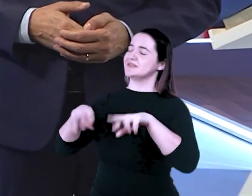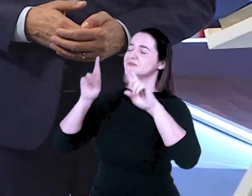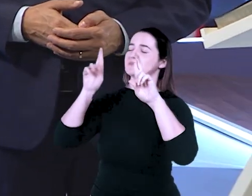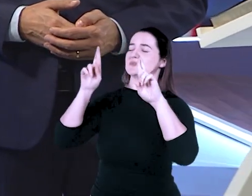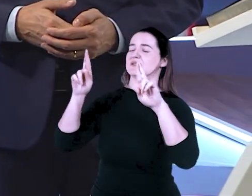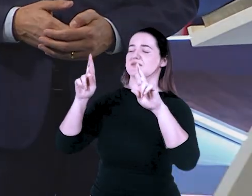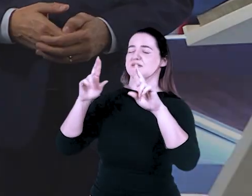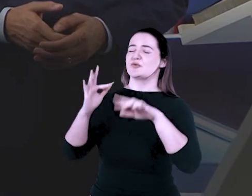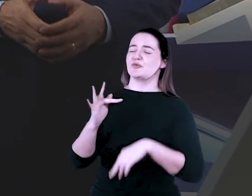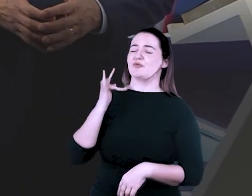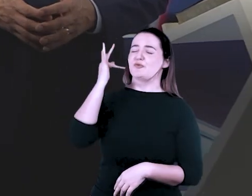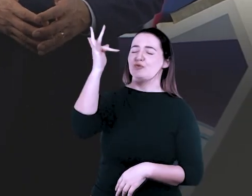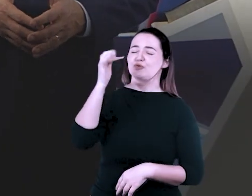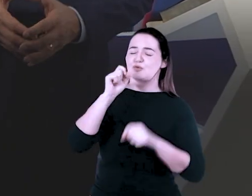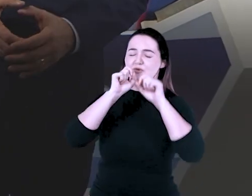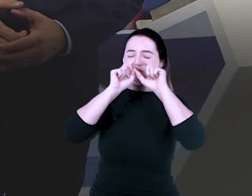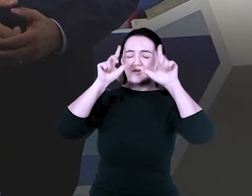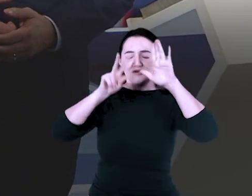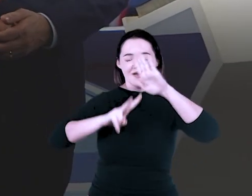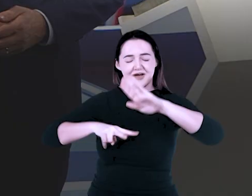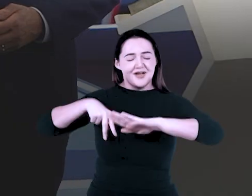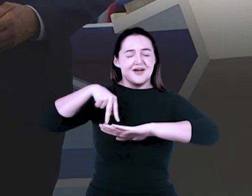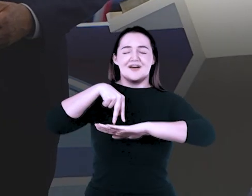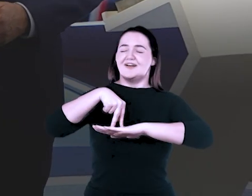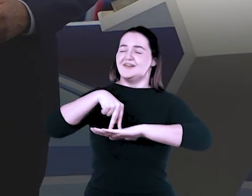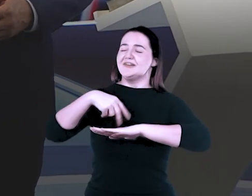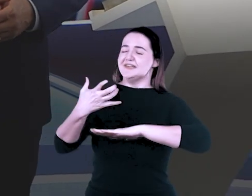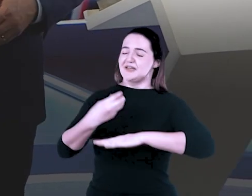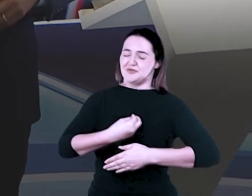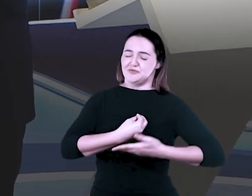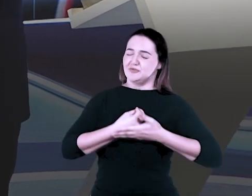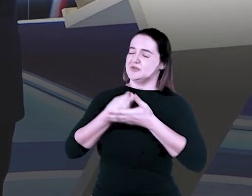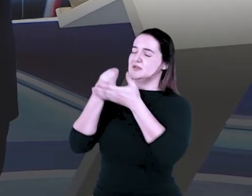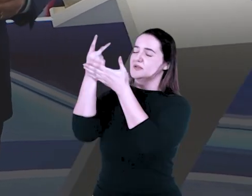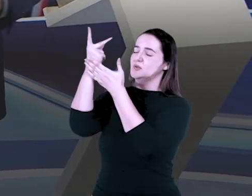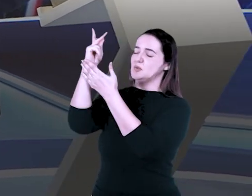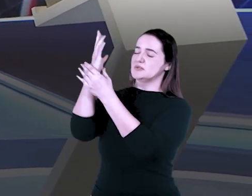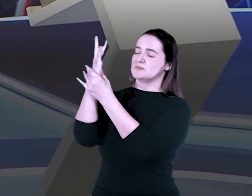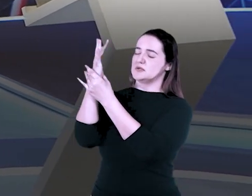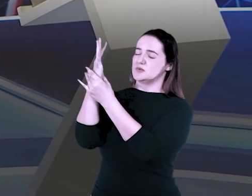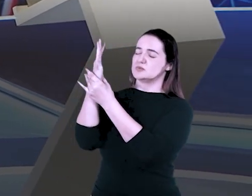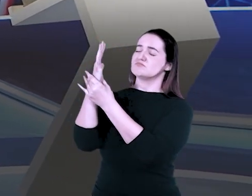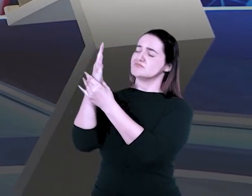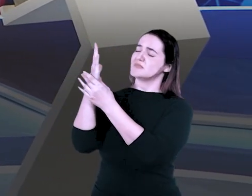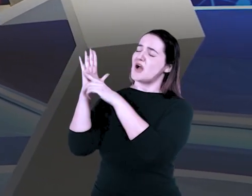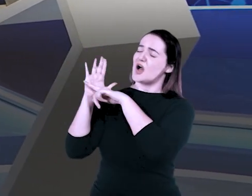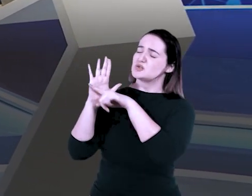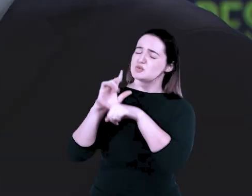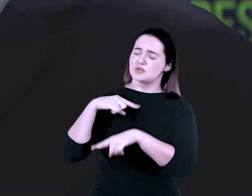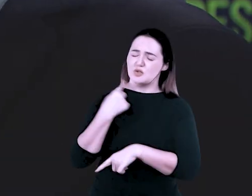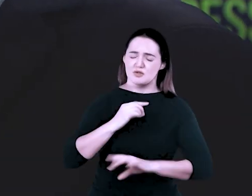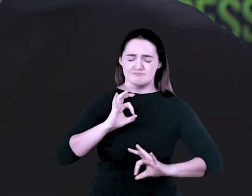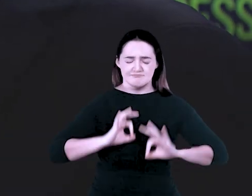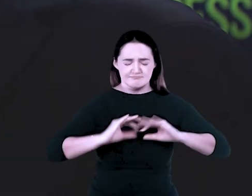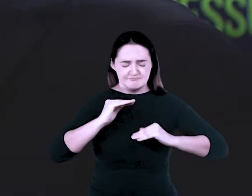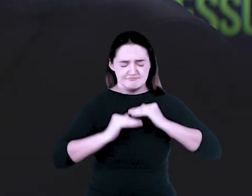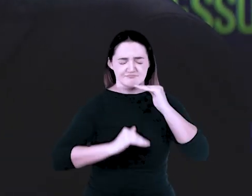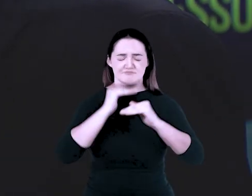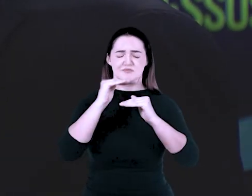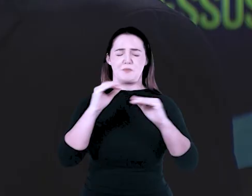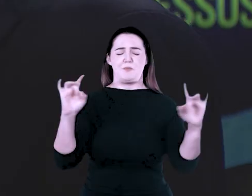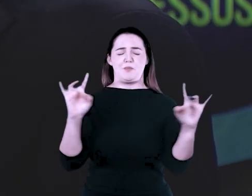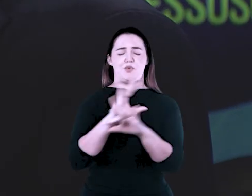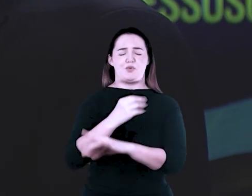porque queremos nesse momento colocar a nossa vida nas Tuas mãos, para que o Senhor nos prepare para a eternidade. Por isso,